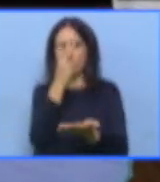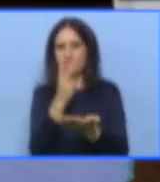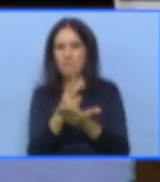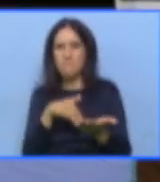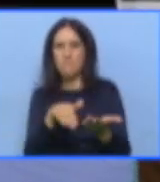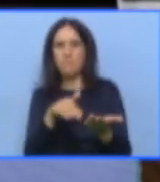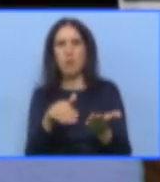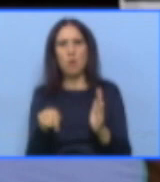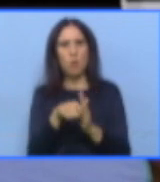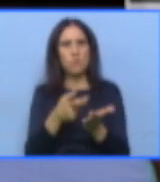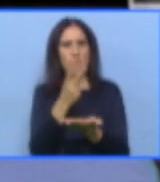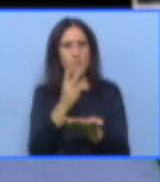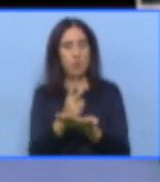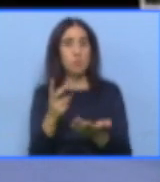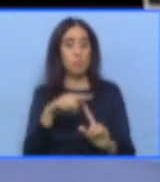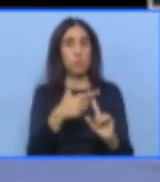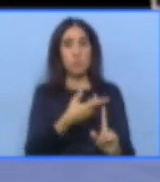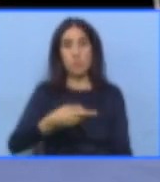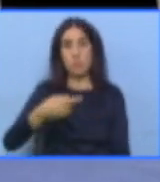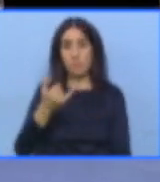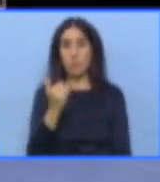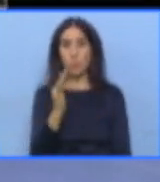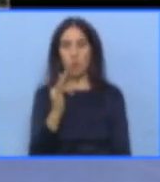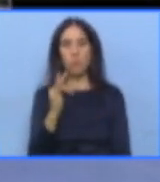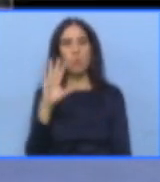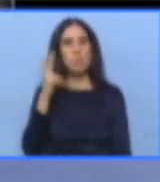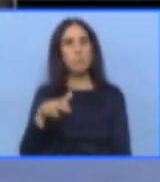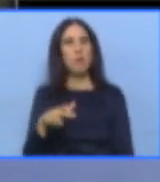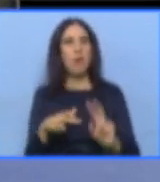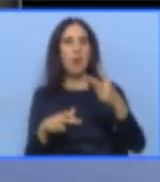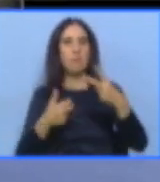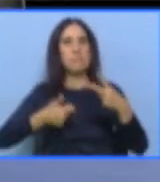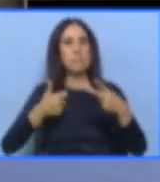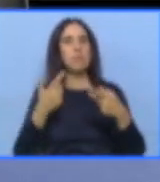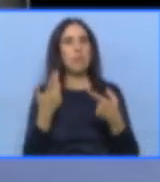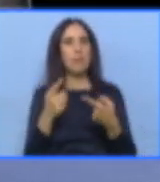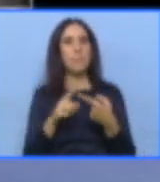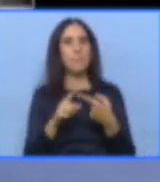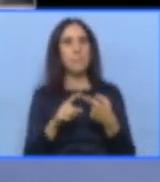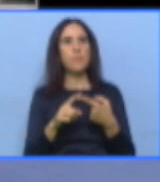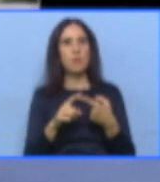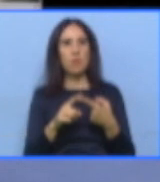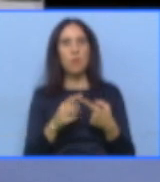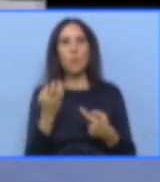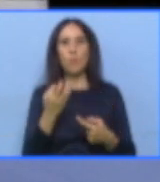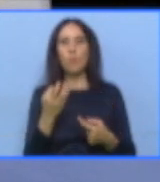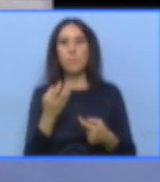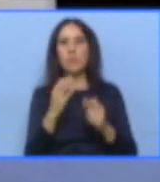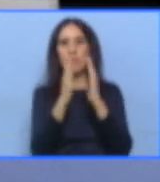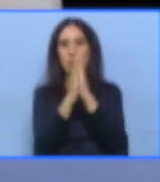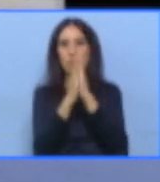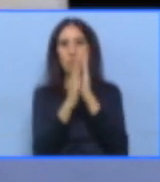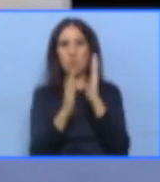golpe. Então, chegamos a 1924, há dois acontecimentos fundamentais, que é terem confiscado os bens da